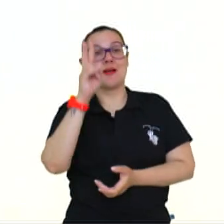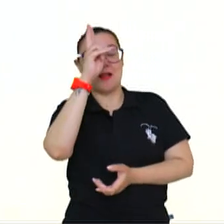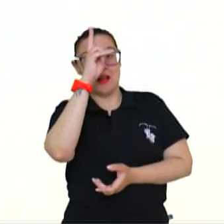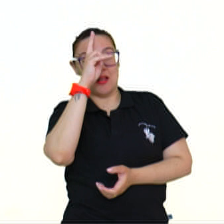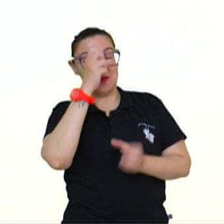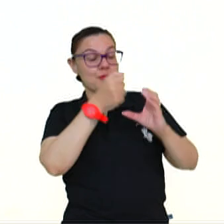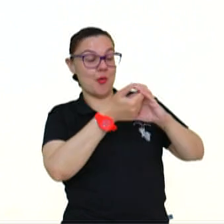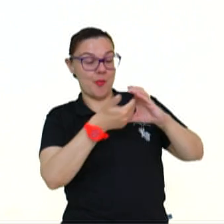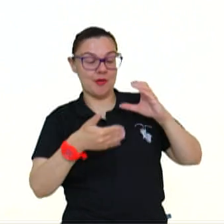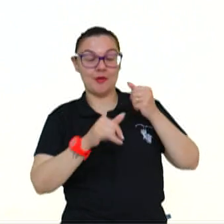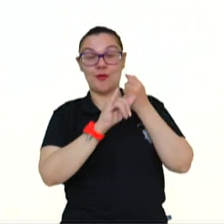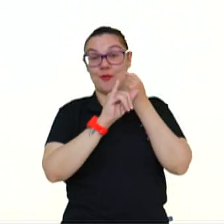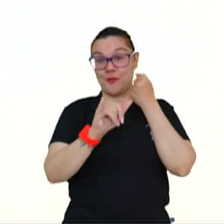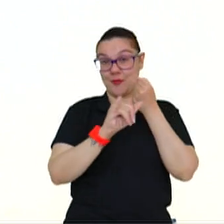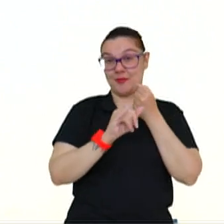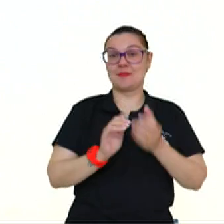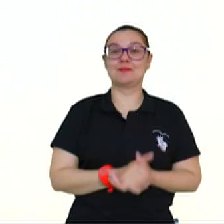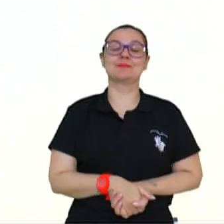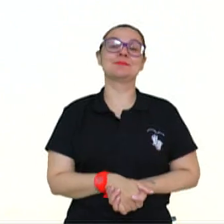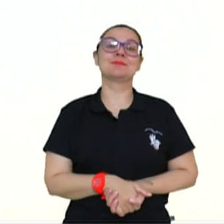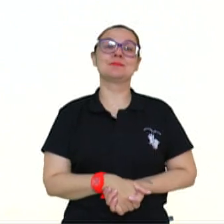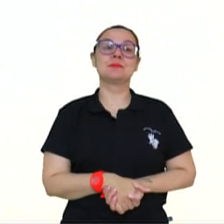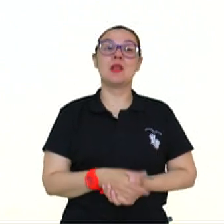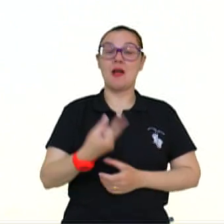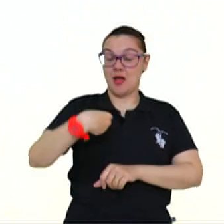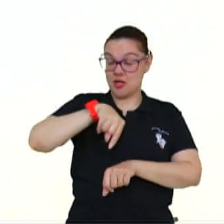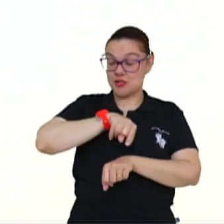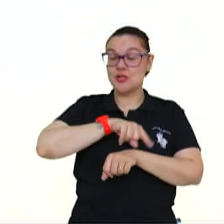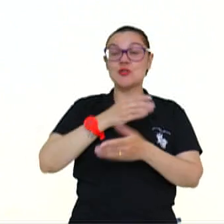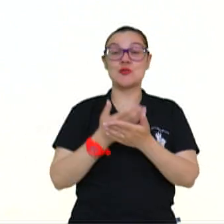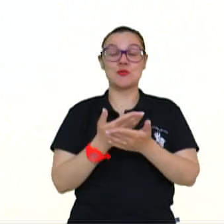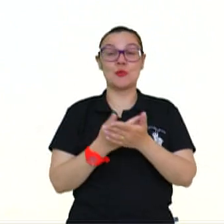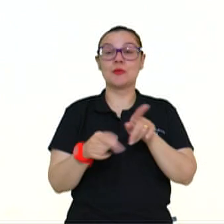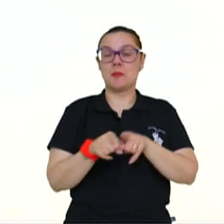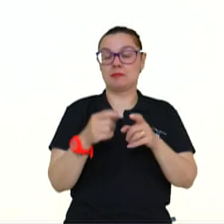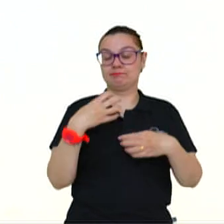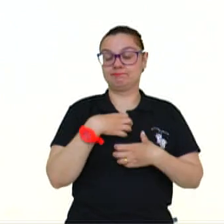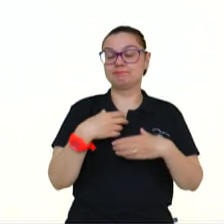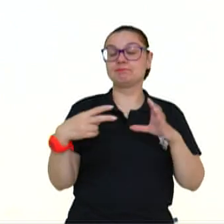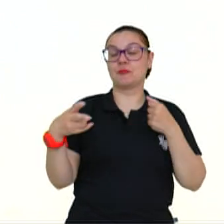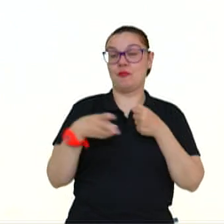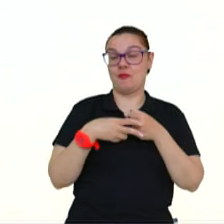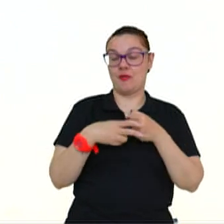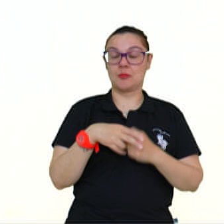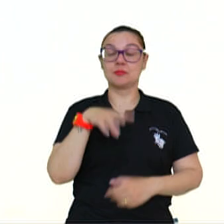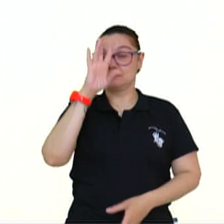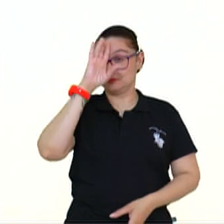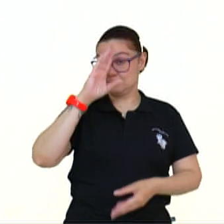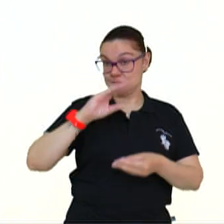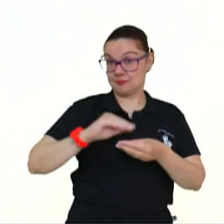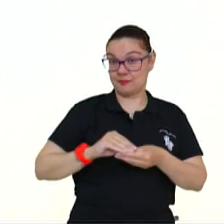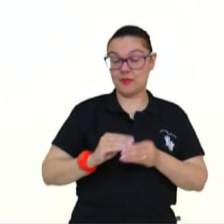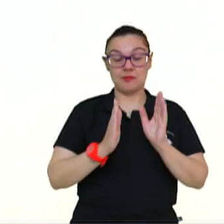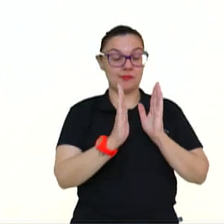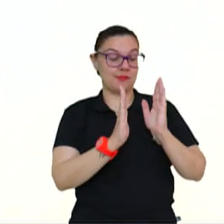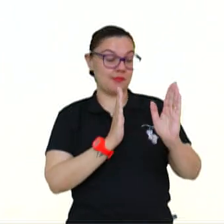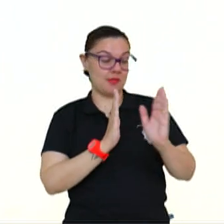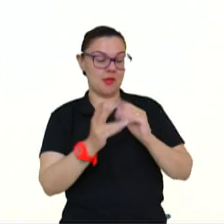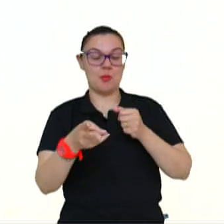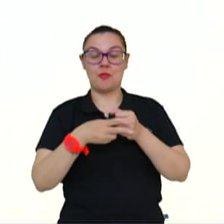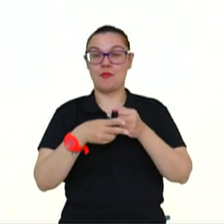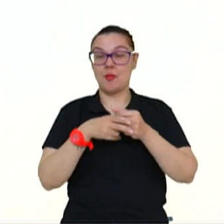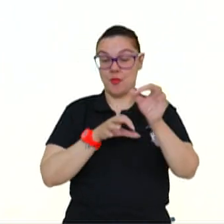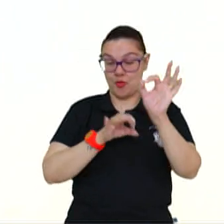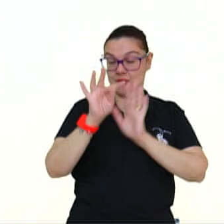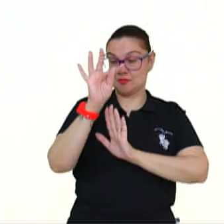algumas características do gênero crônica, estudamos os modos verbais, entendemos a importância dos tempos verbais na